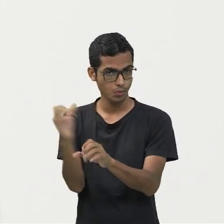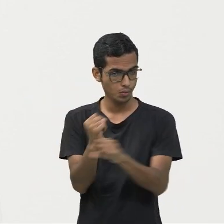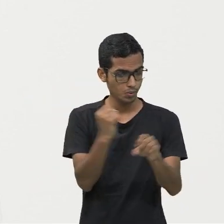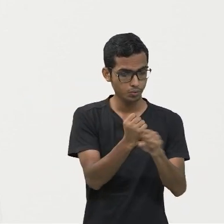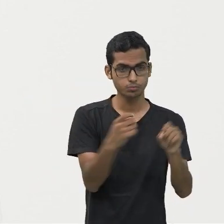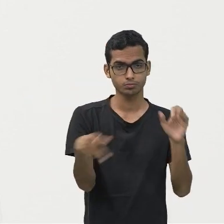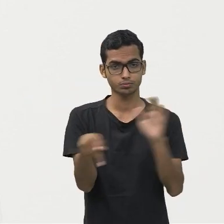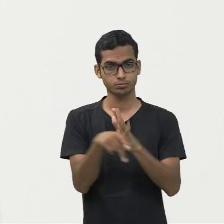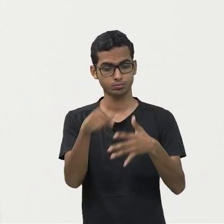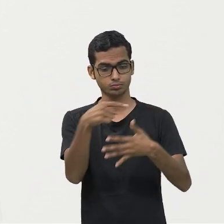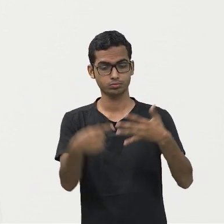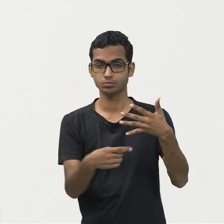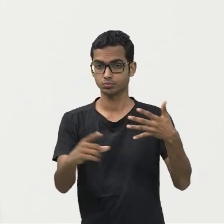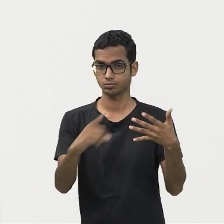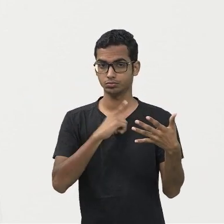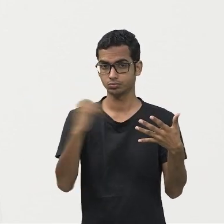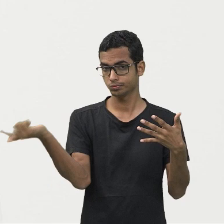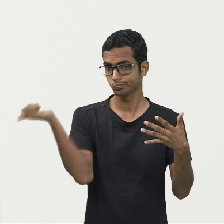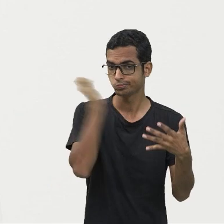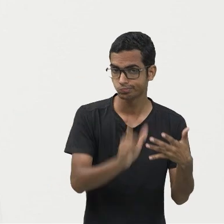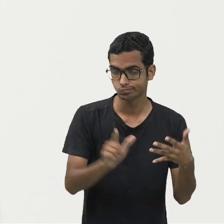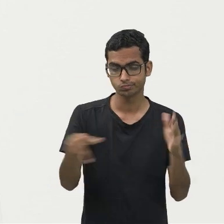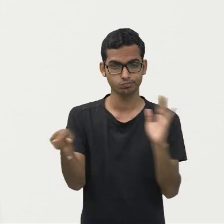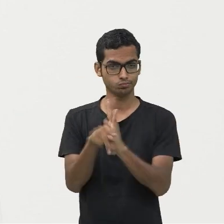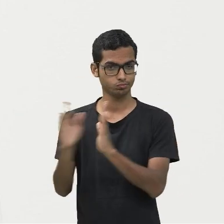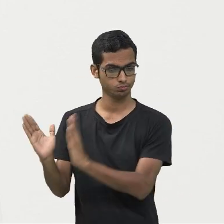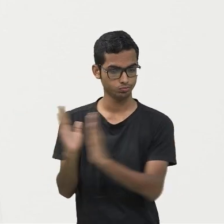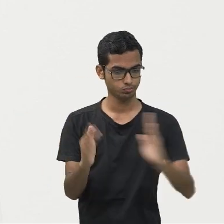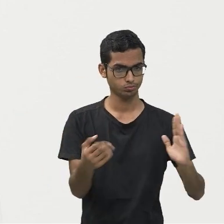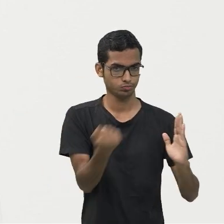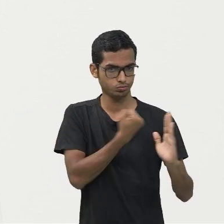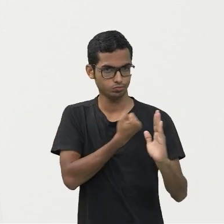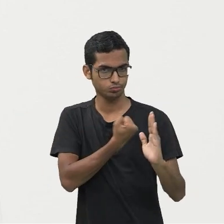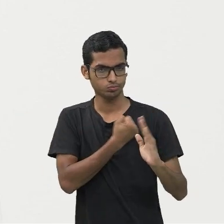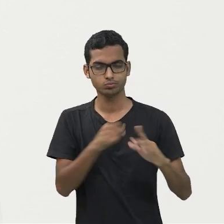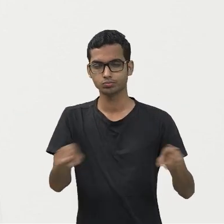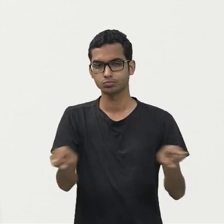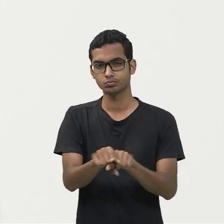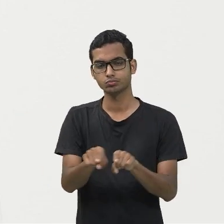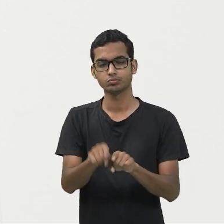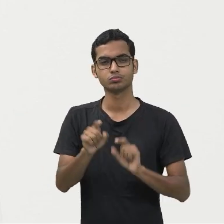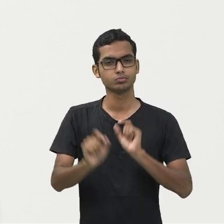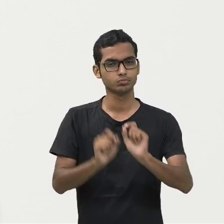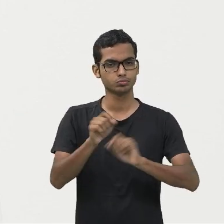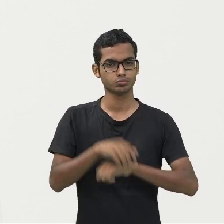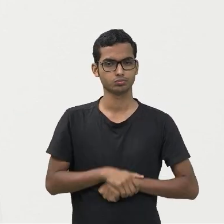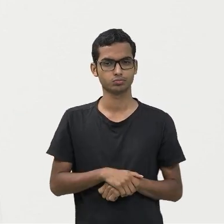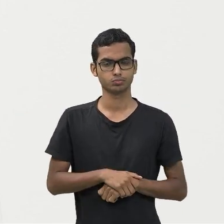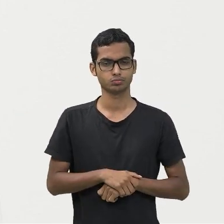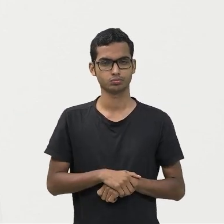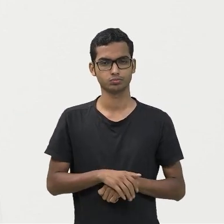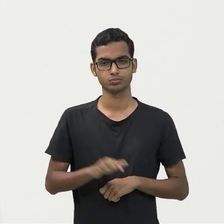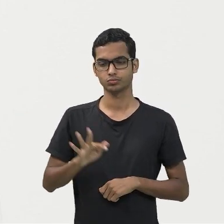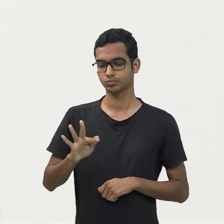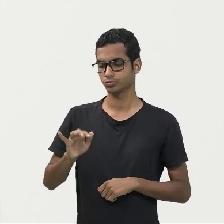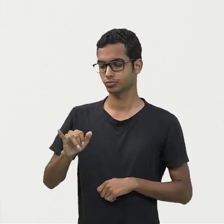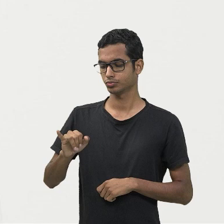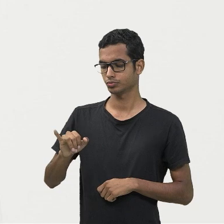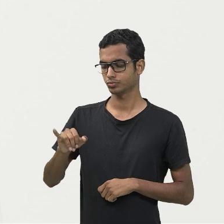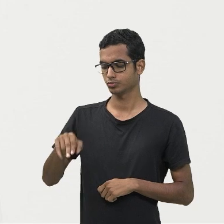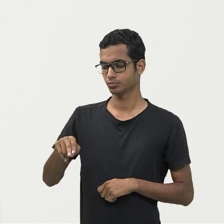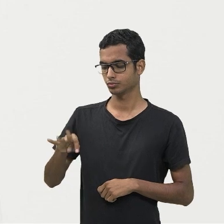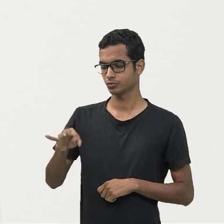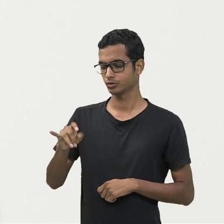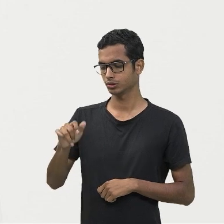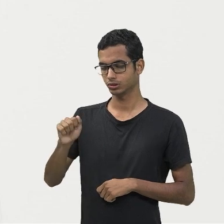seus elementos, ou seja, os elementos da minha sequência, né? Ela é uma sequência finita, tá